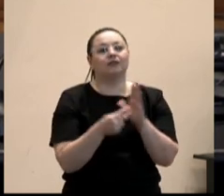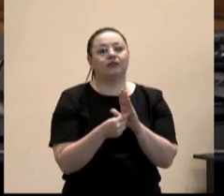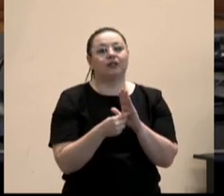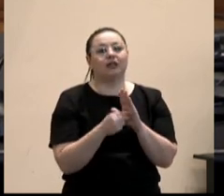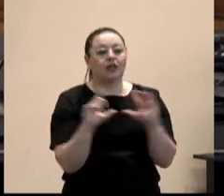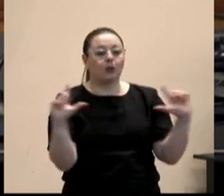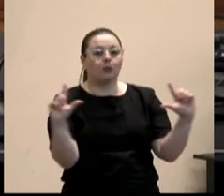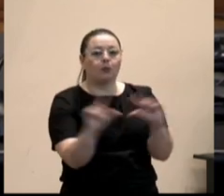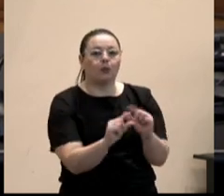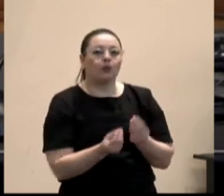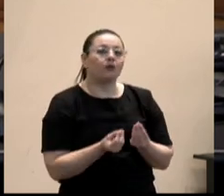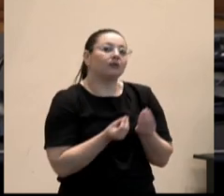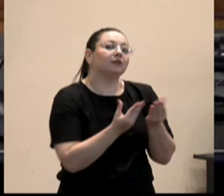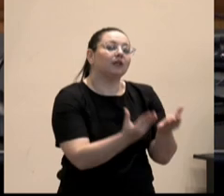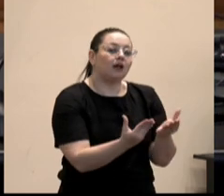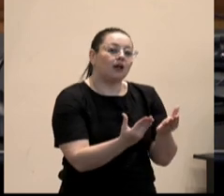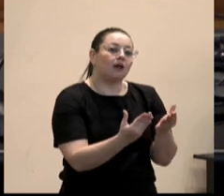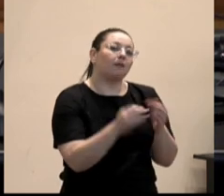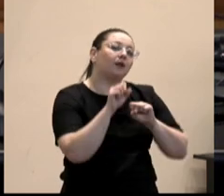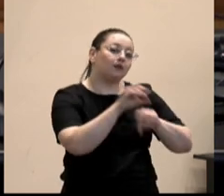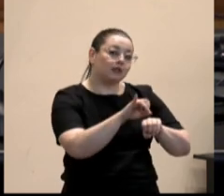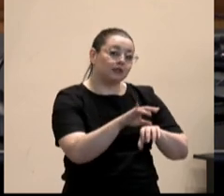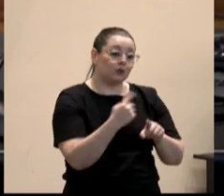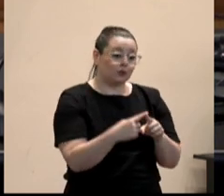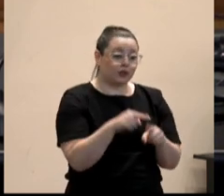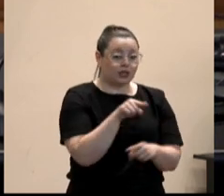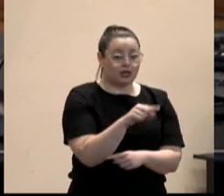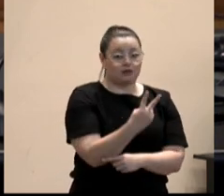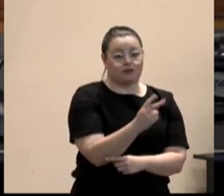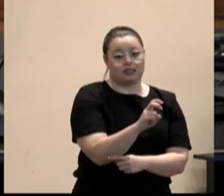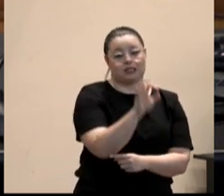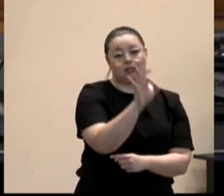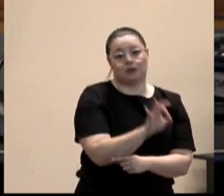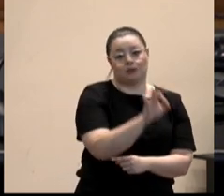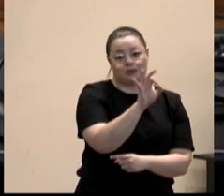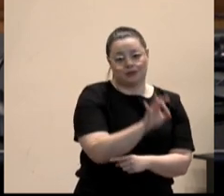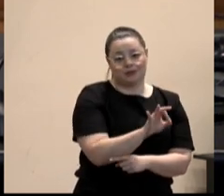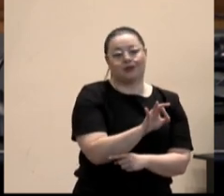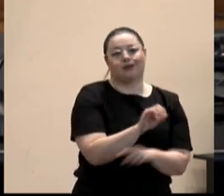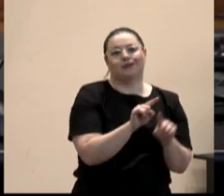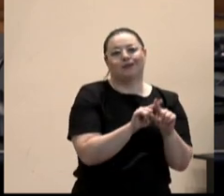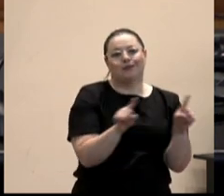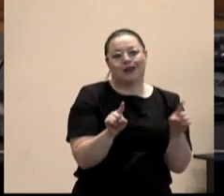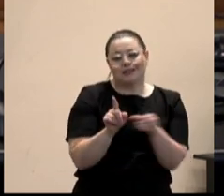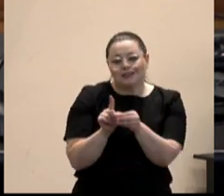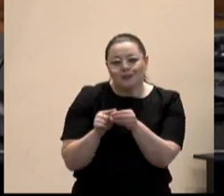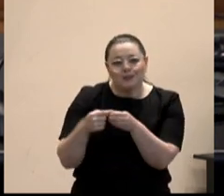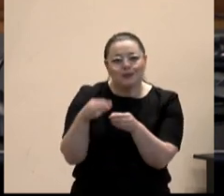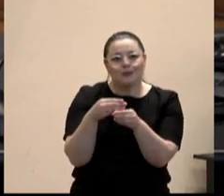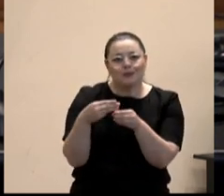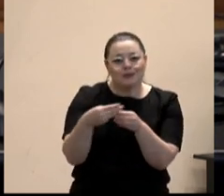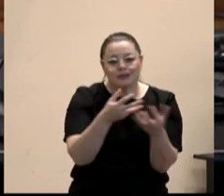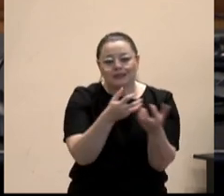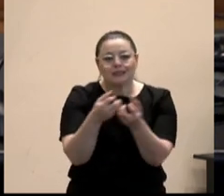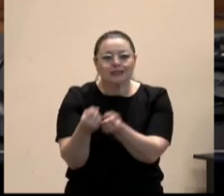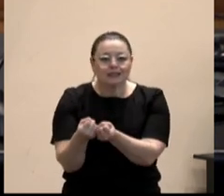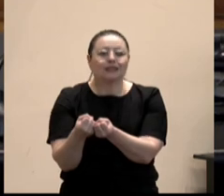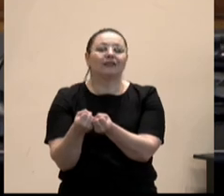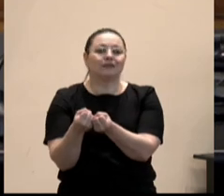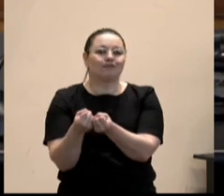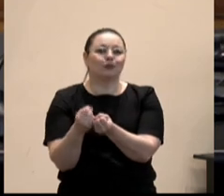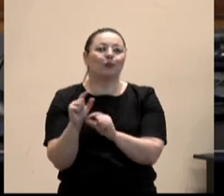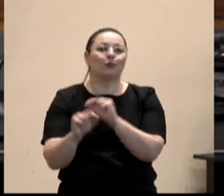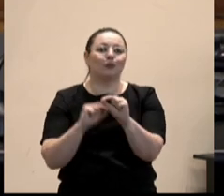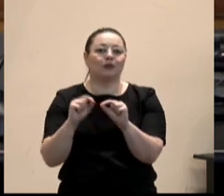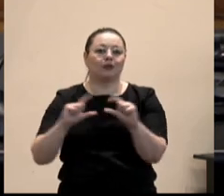se a educação tem 25% e os municípios recebem ICMS transferido com base na receita? Cai